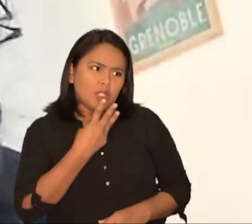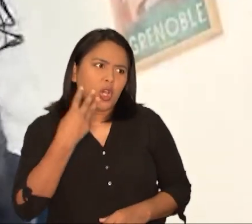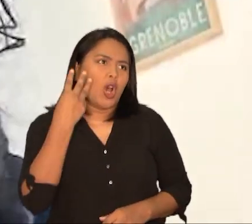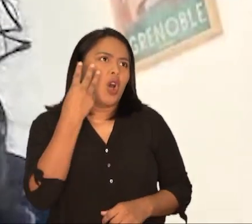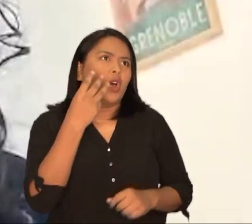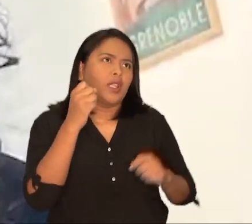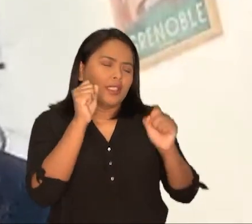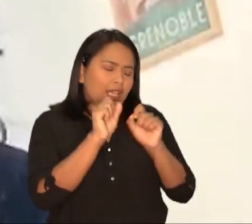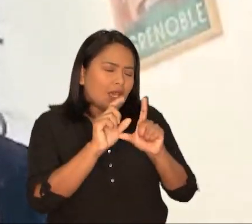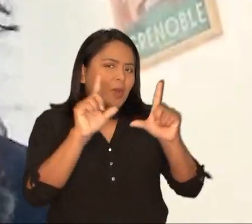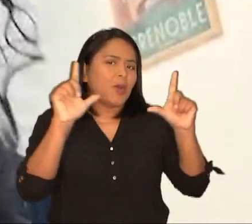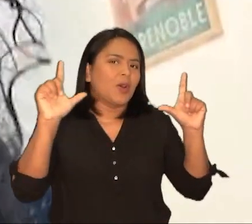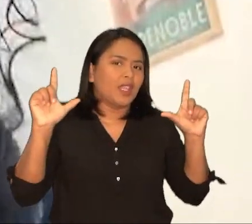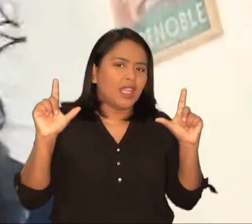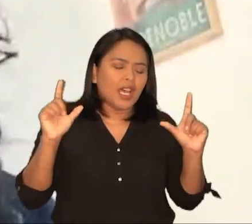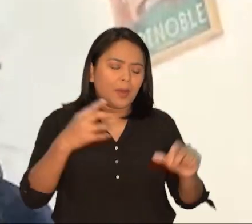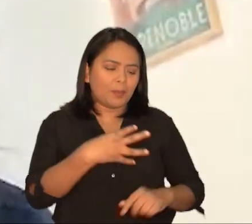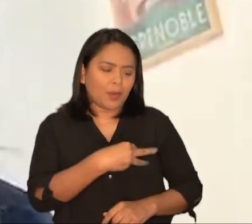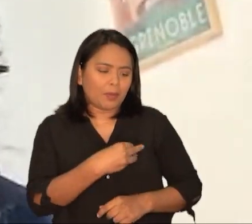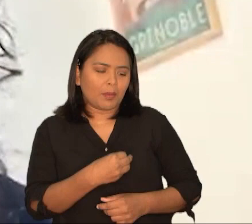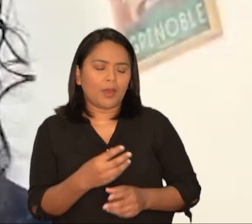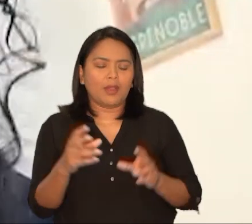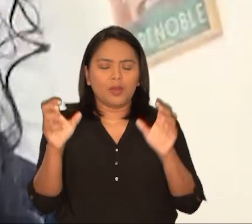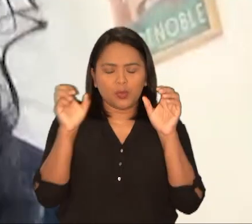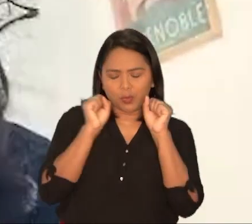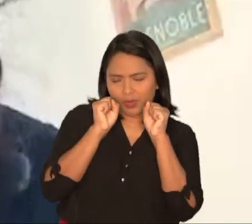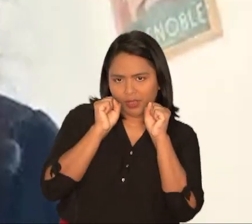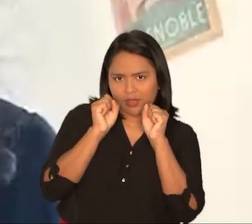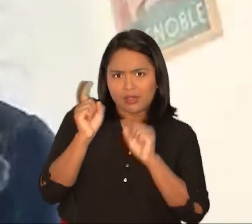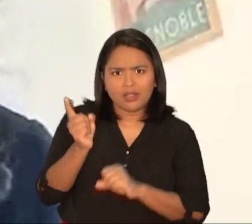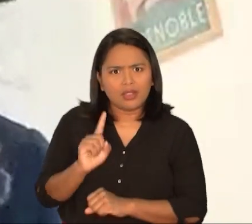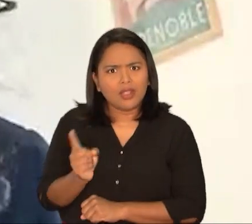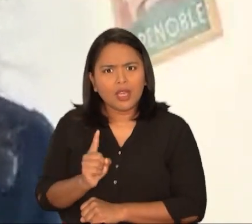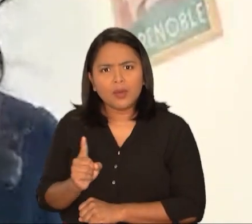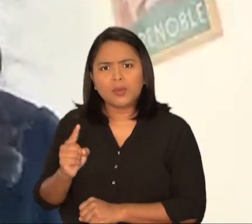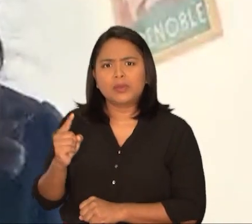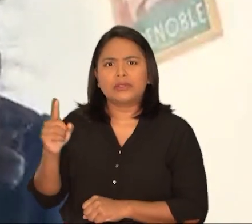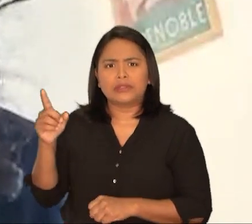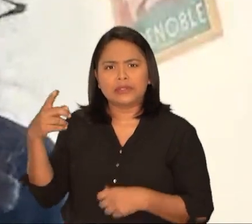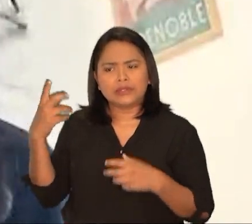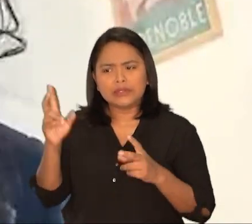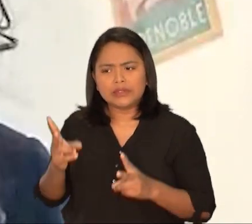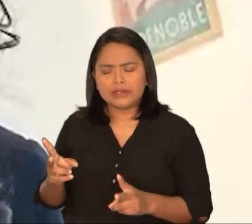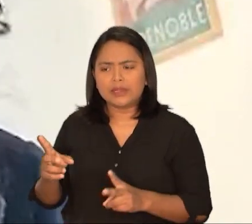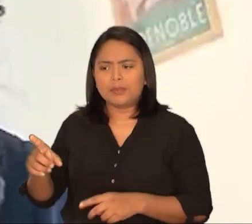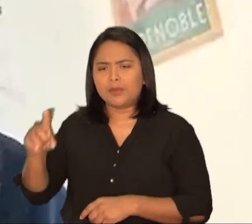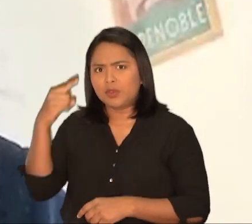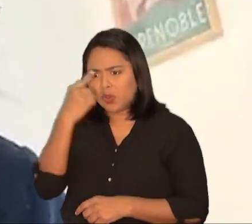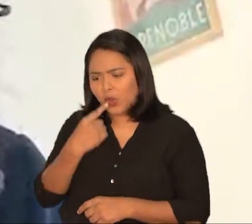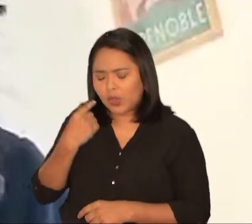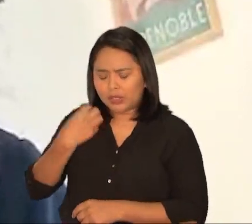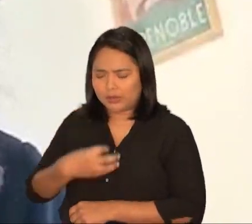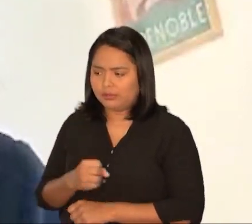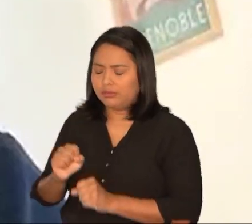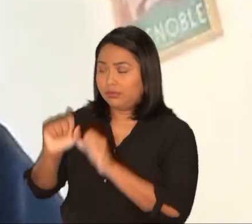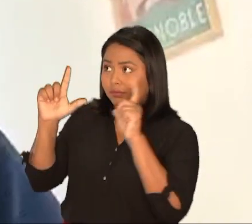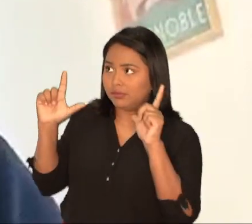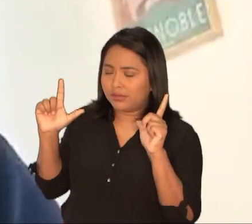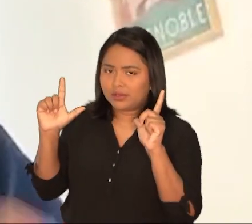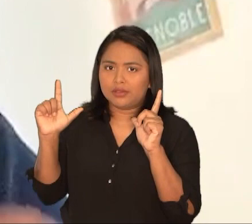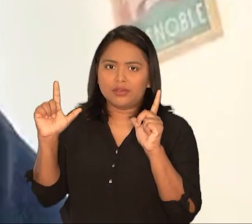a cada 3 horas, normalmente, ele vai mamar e vai dormir. Não, ele acordava de hora em hora, porque ele